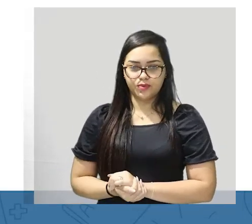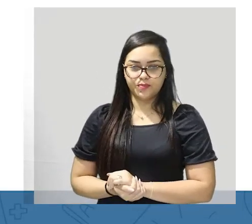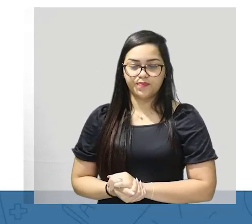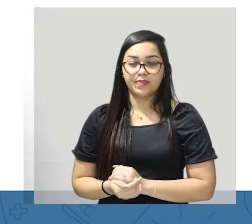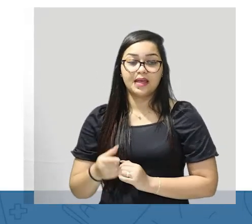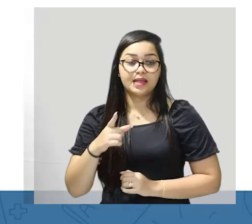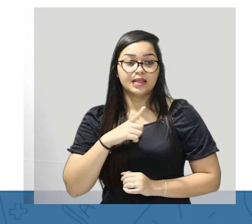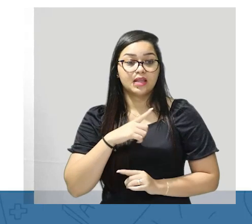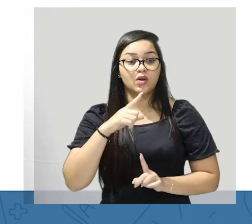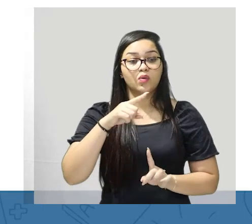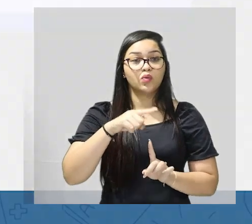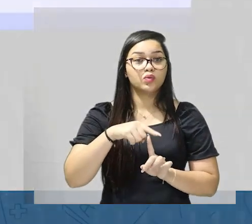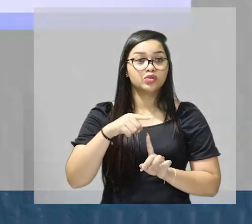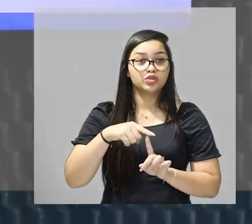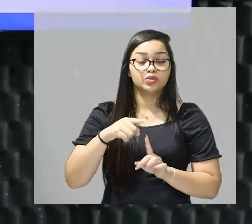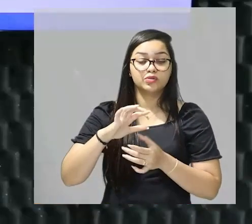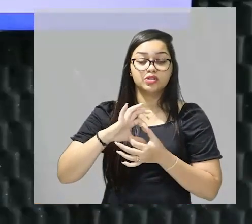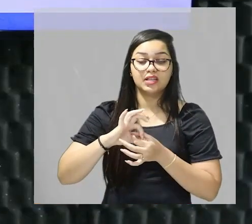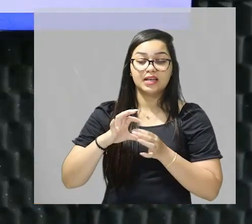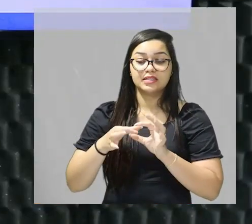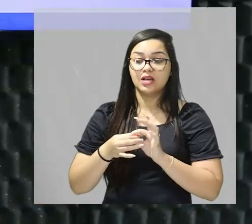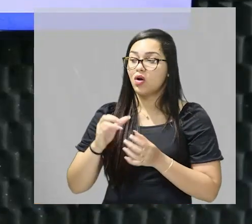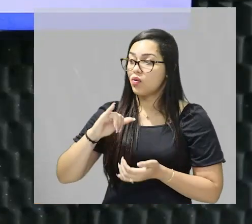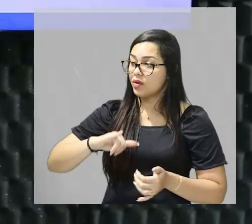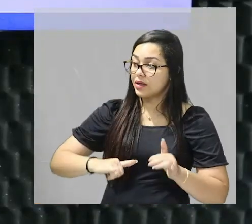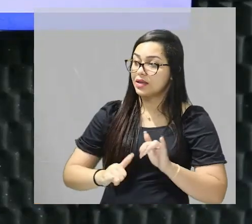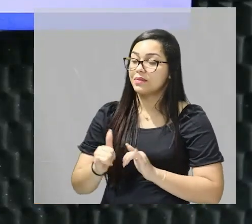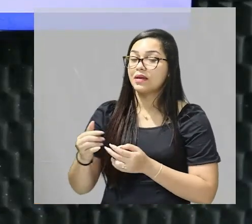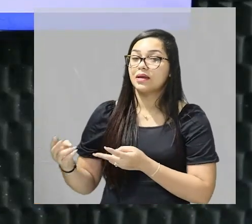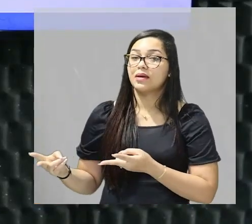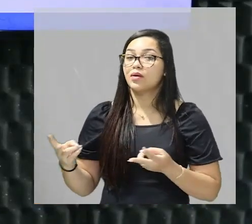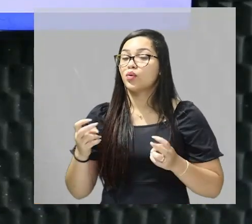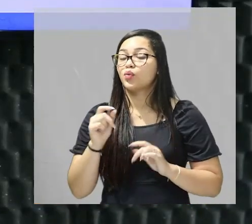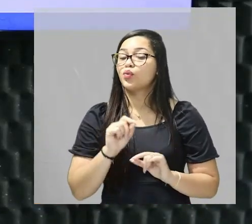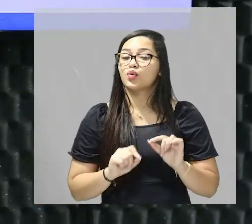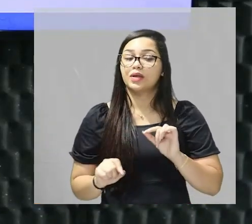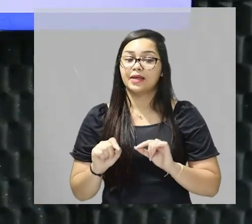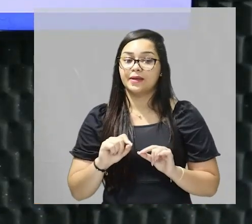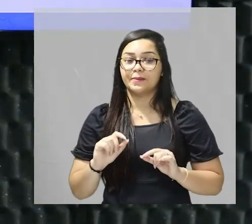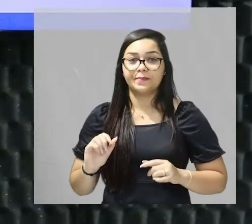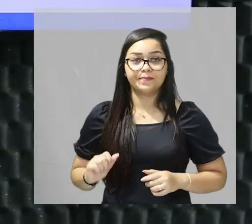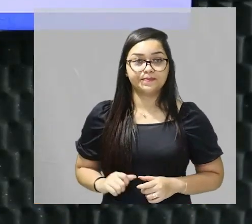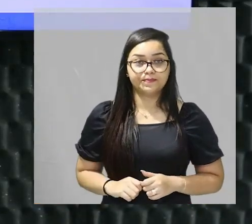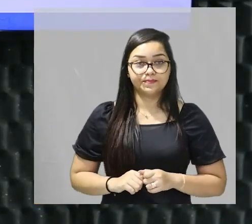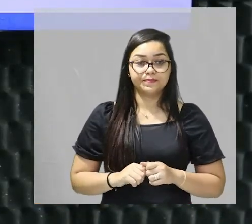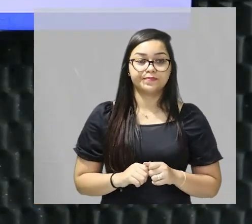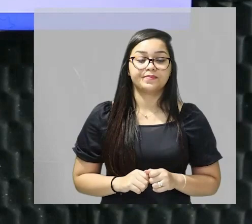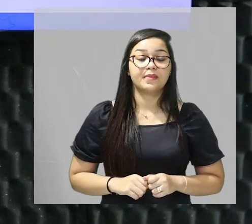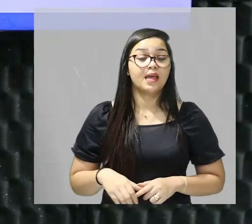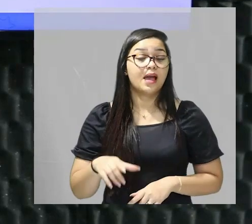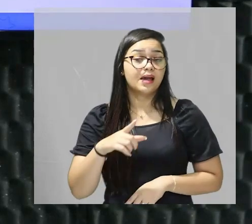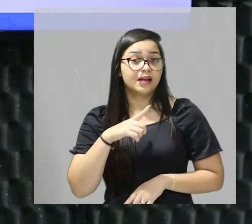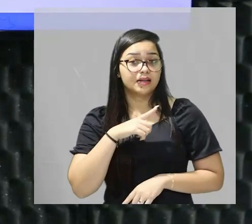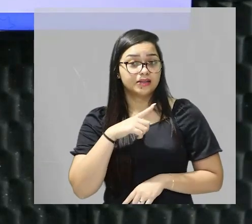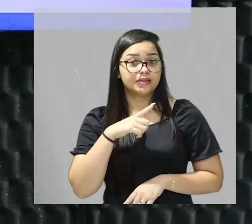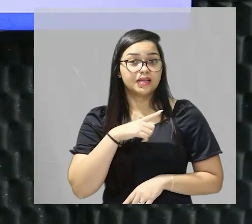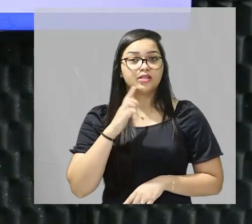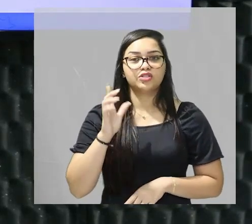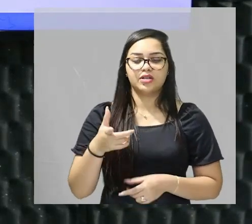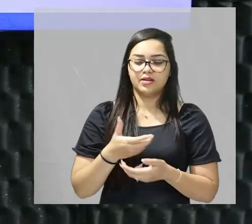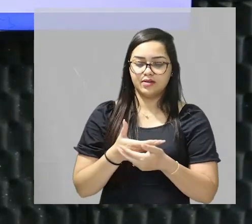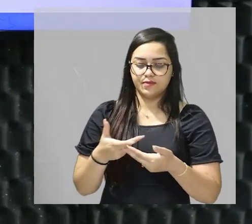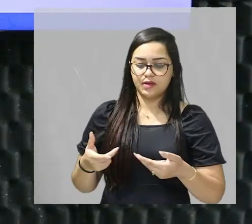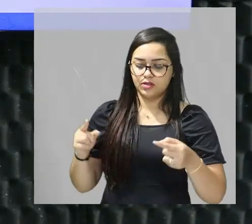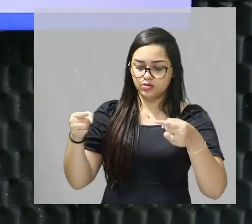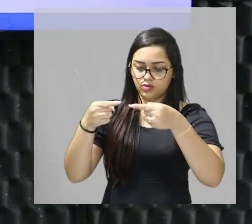ao tipo de ligação química, respectivamente em, ok? Aí nós temos as diversas